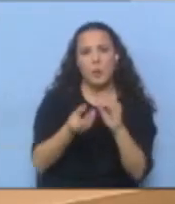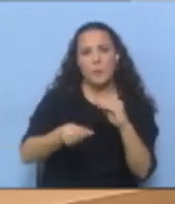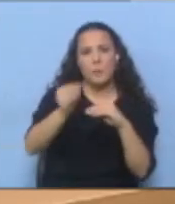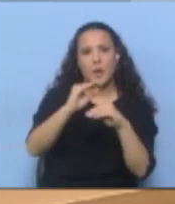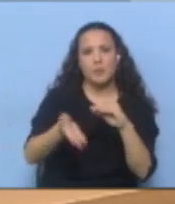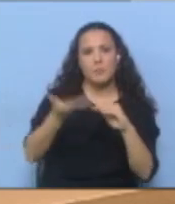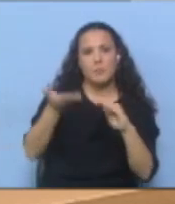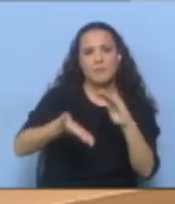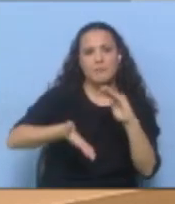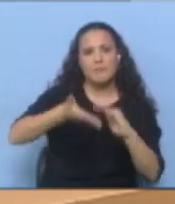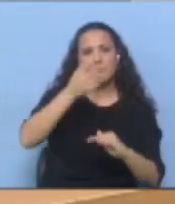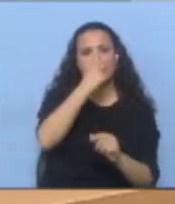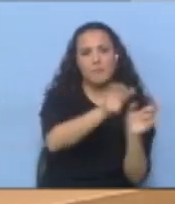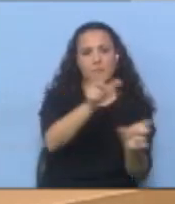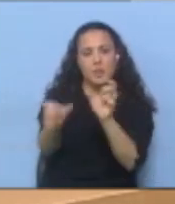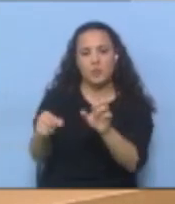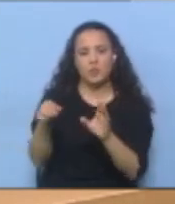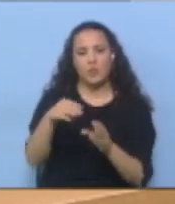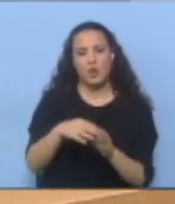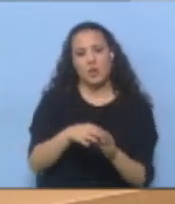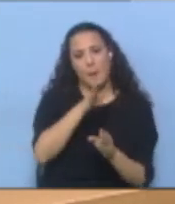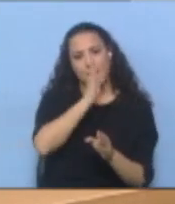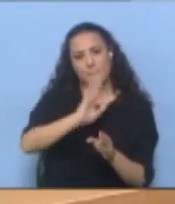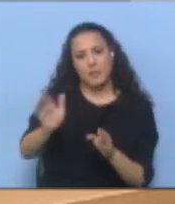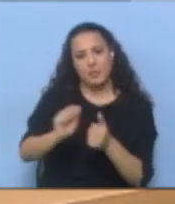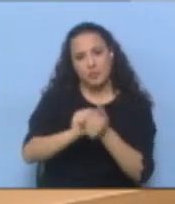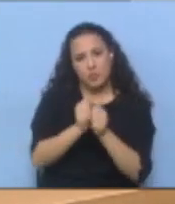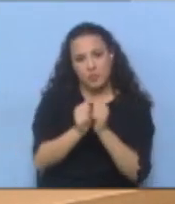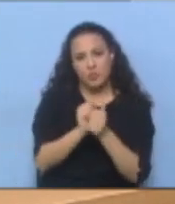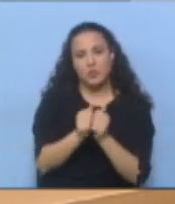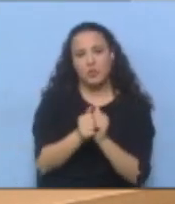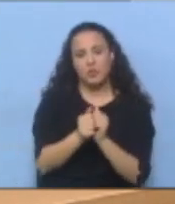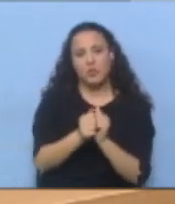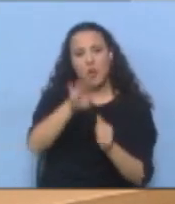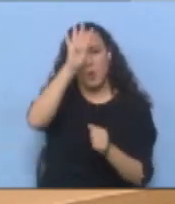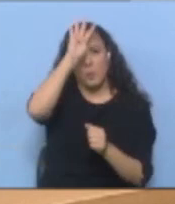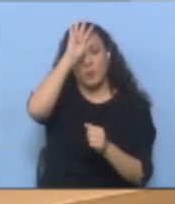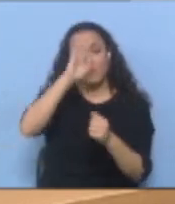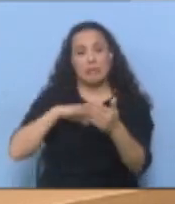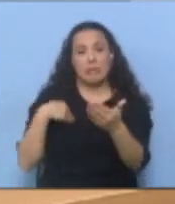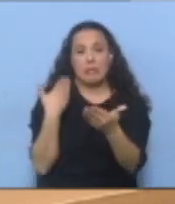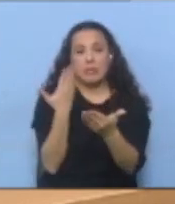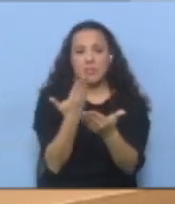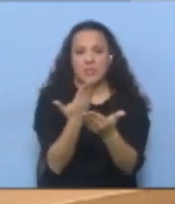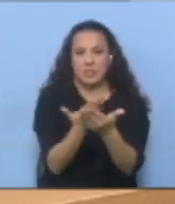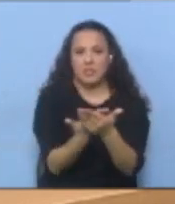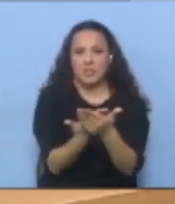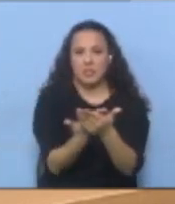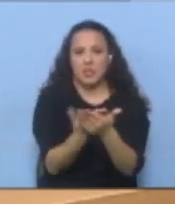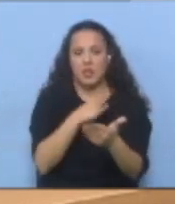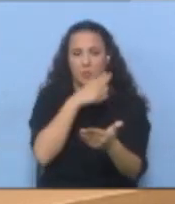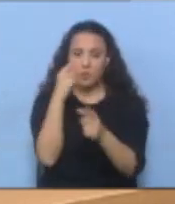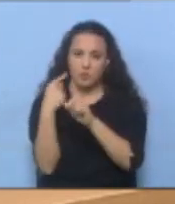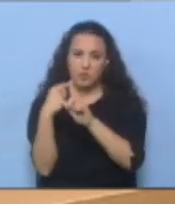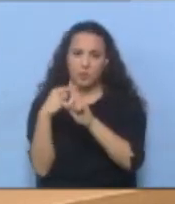realização pessoal também, que atribui o desporto, e, portanto, o Papa dá aqui um contributo muito grande através deste documento,